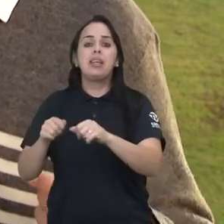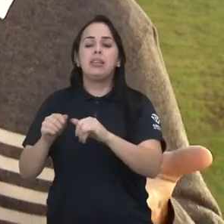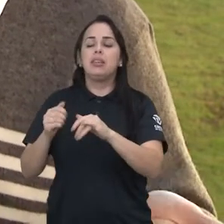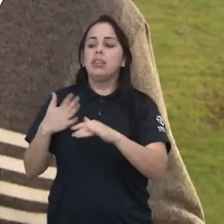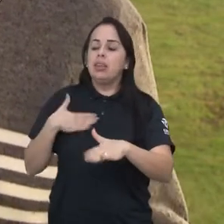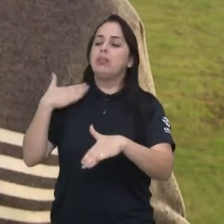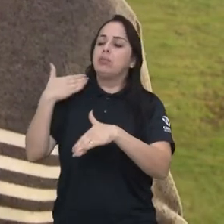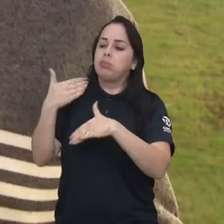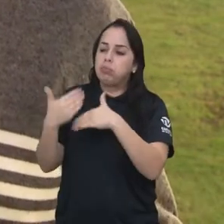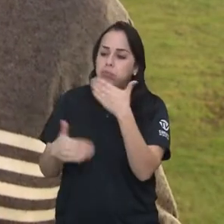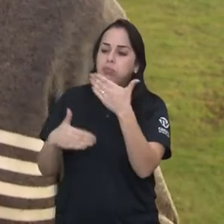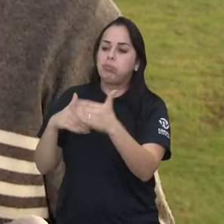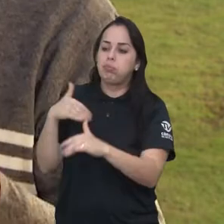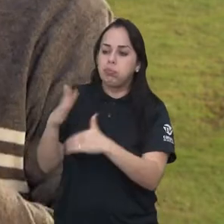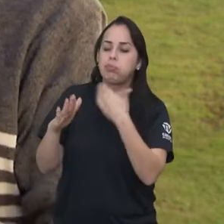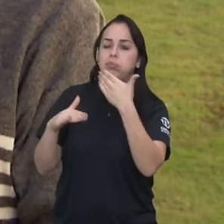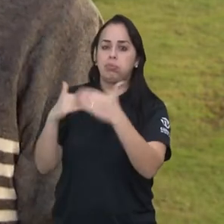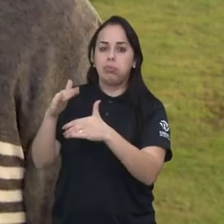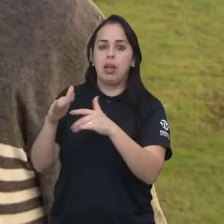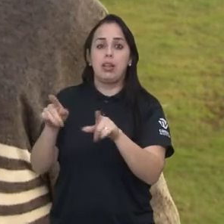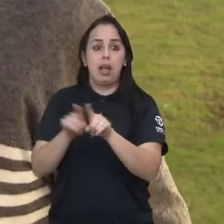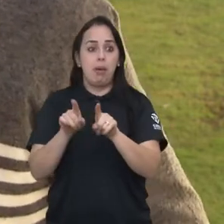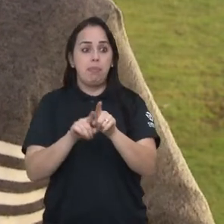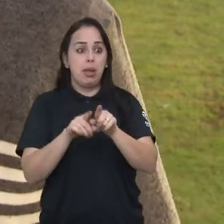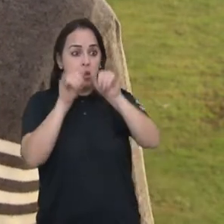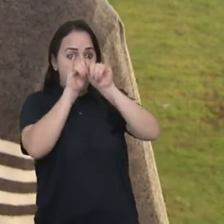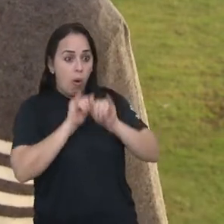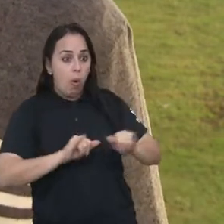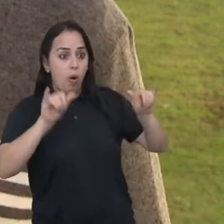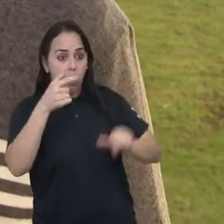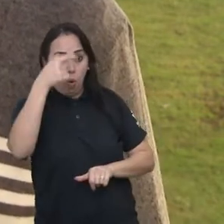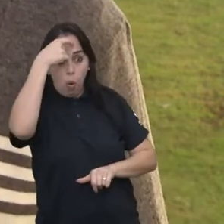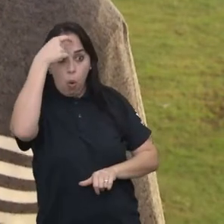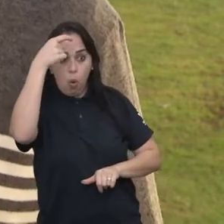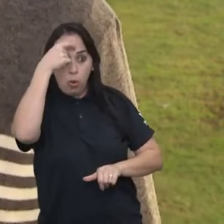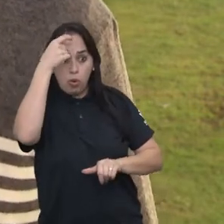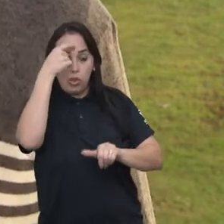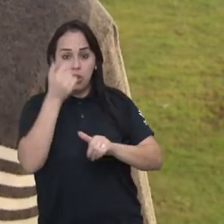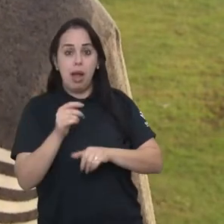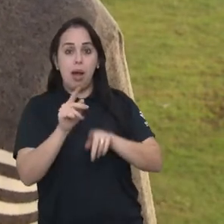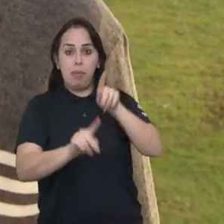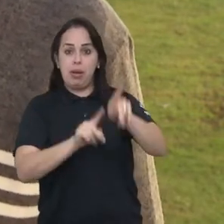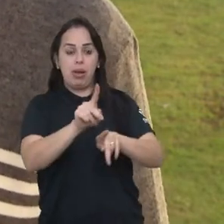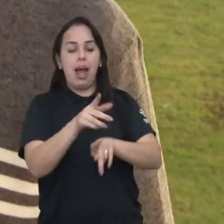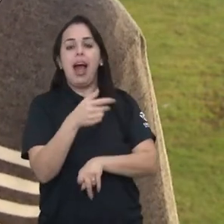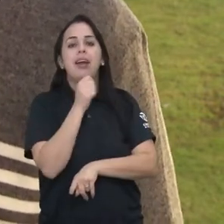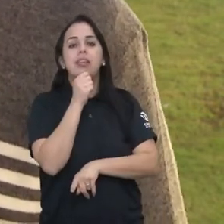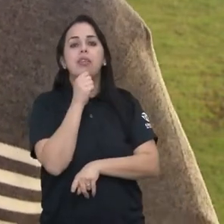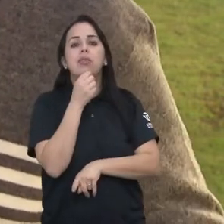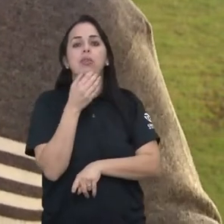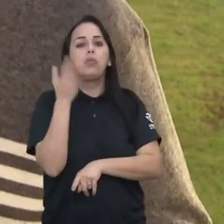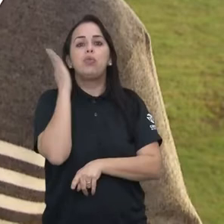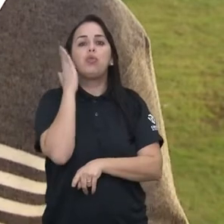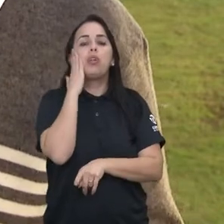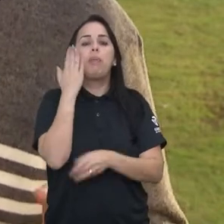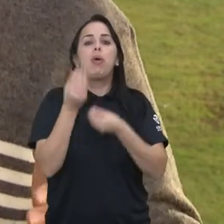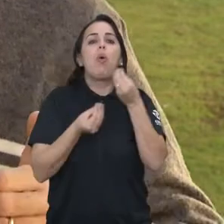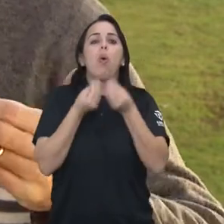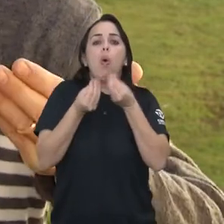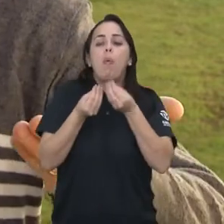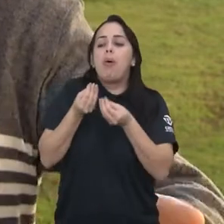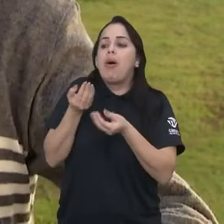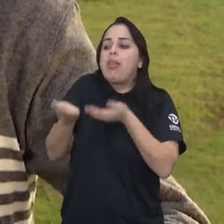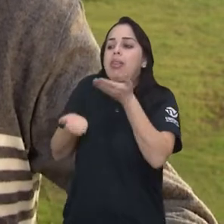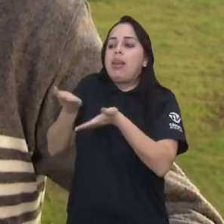gradativamente né consequentemente você também educa população cidadão que ainda não sabe como tratar o